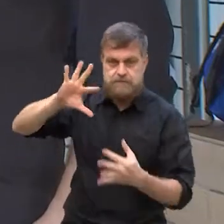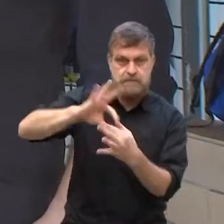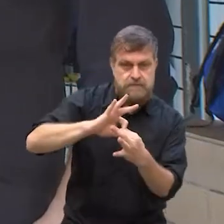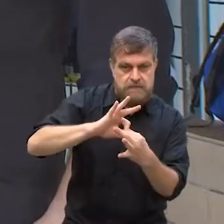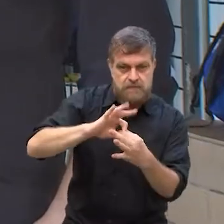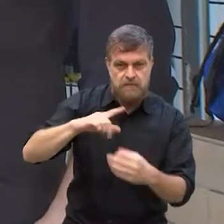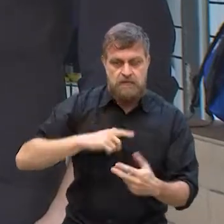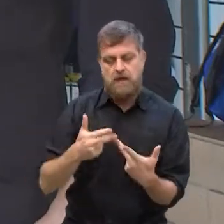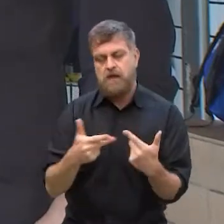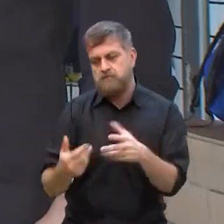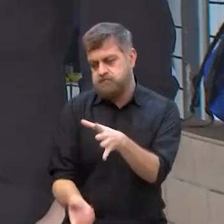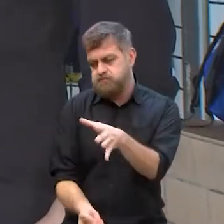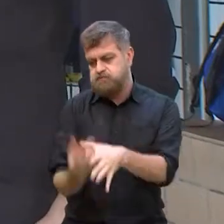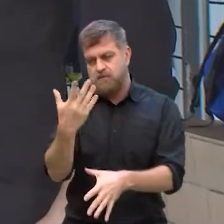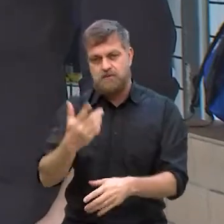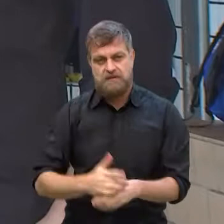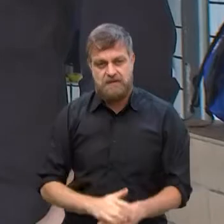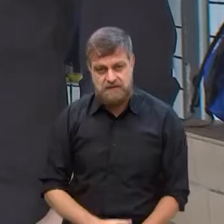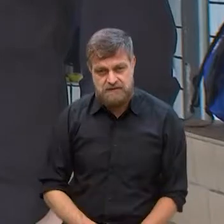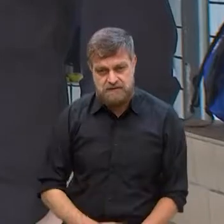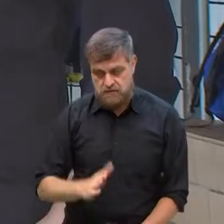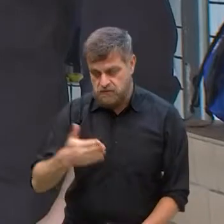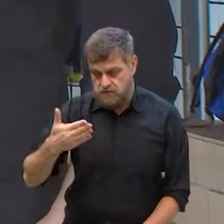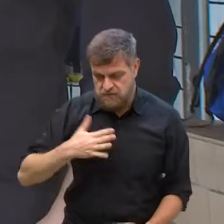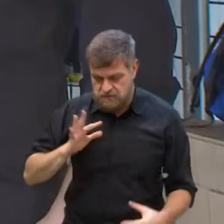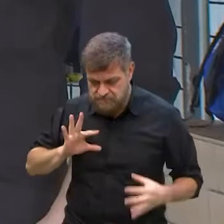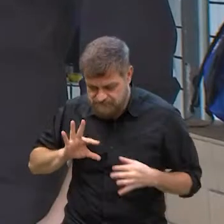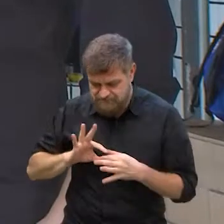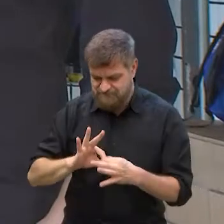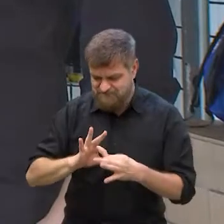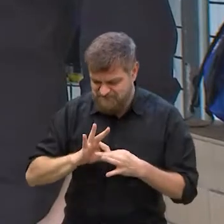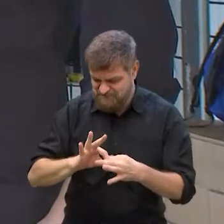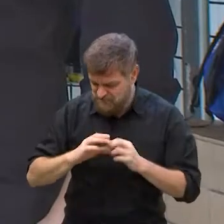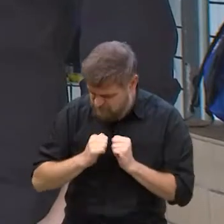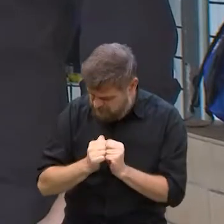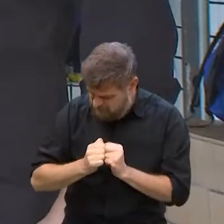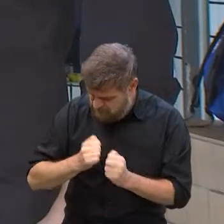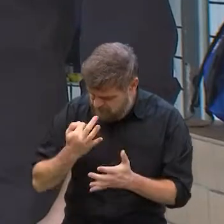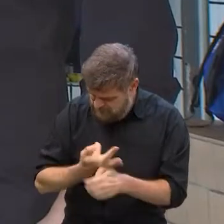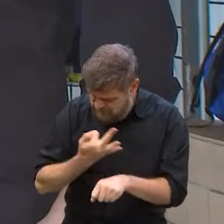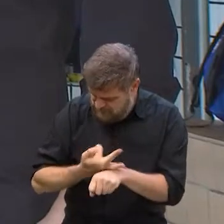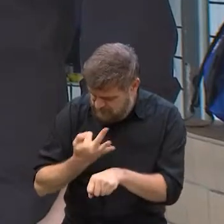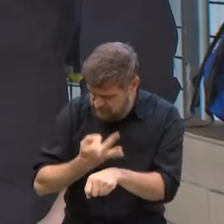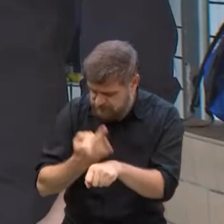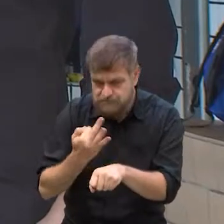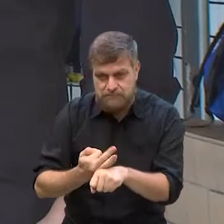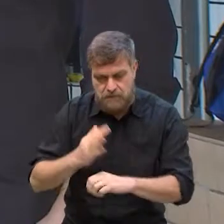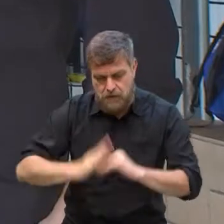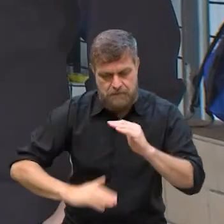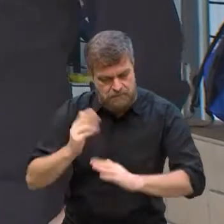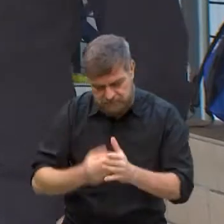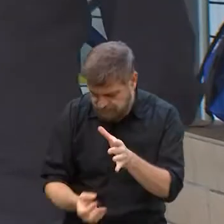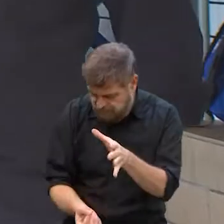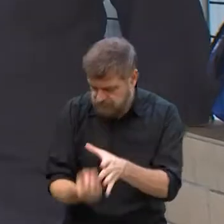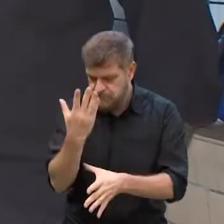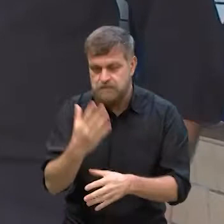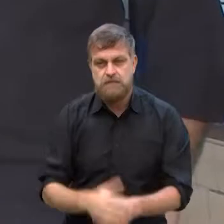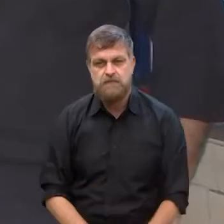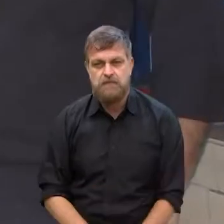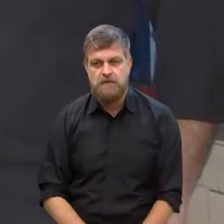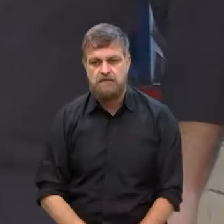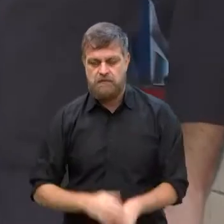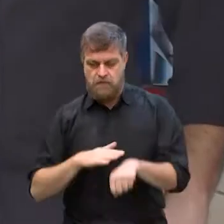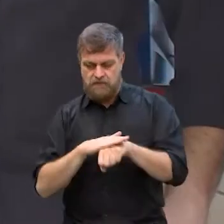muita coisa acaba acontecendo quando você junta tudo isso e você acaba realizando grandes coisas. Com certeza, a gente vai